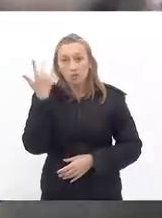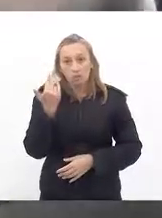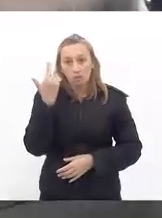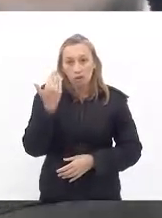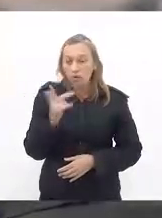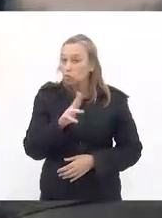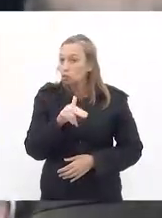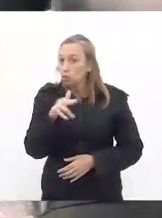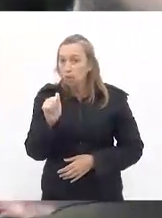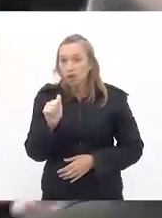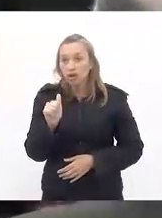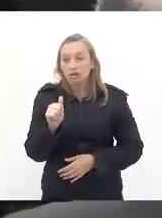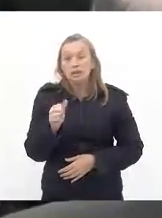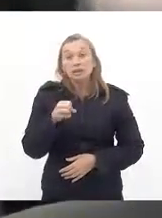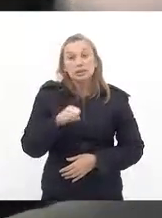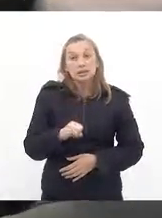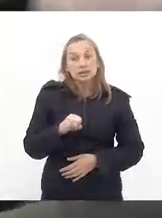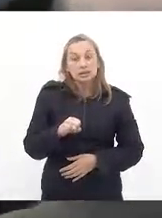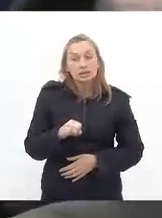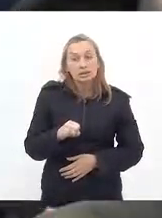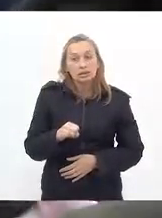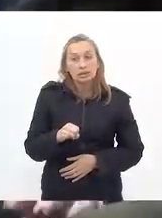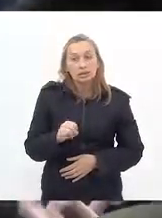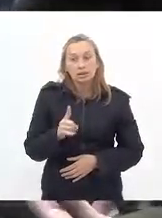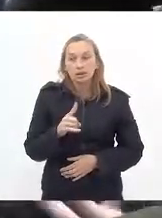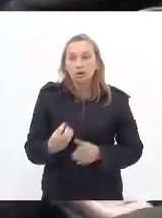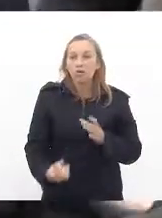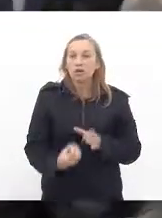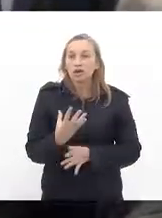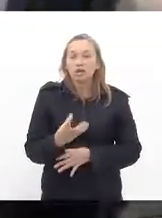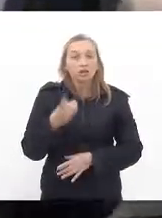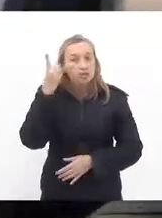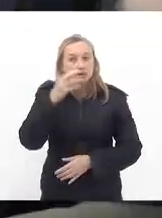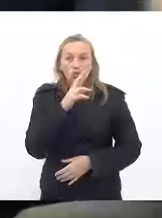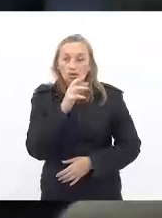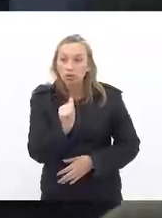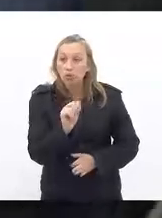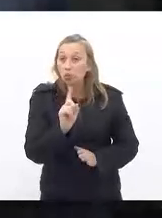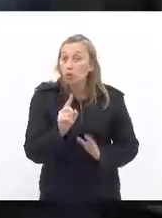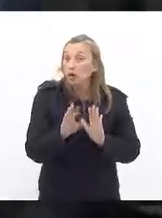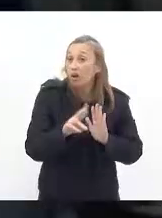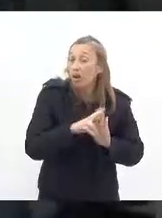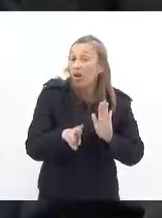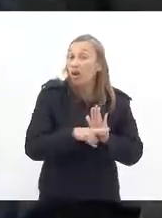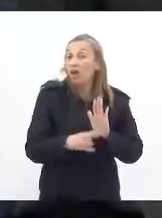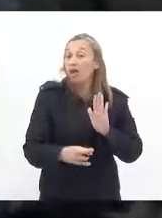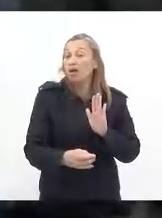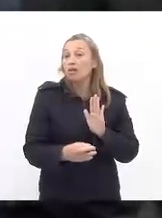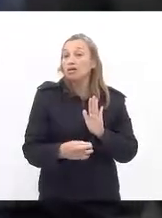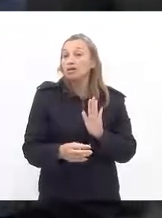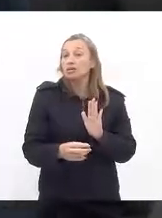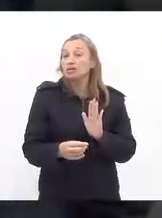nunca foi assim e se você se esse não criada que tá do Rodrigo uma Norma abrir a um precedente muito